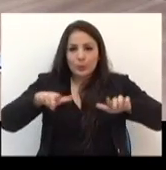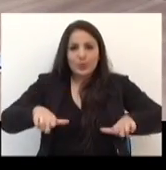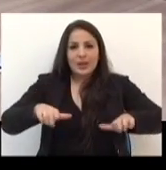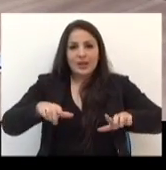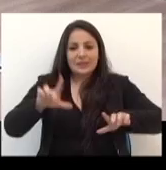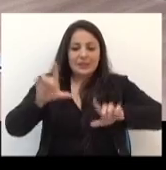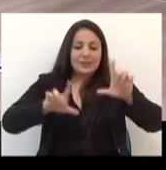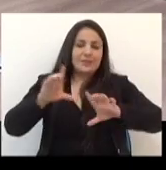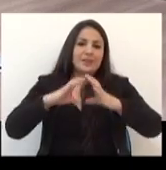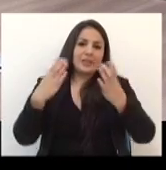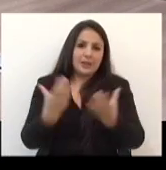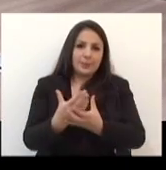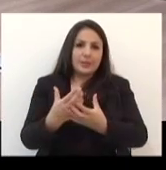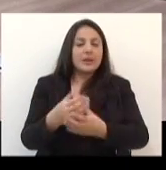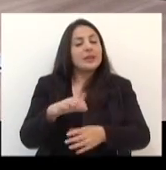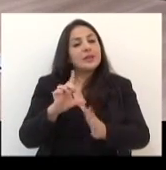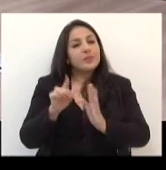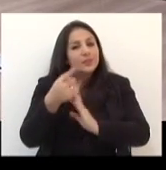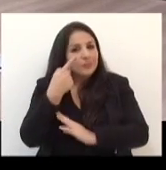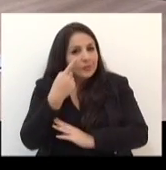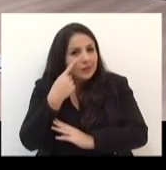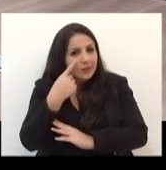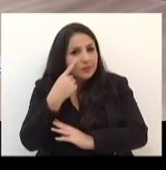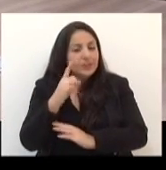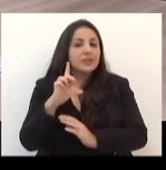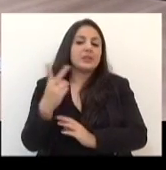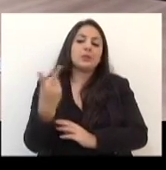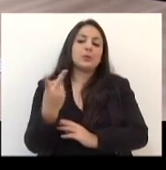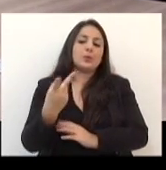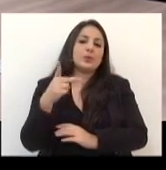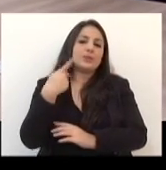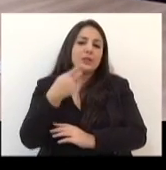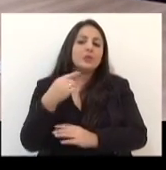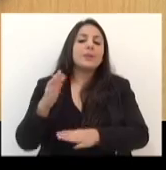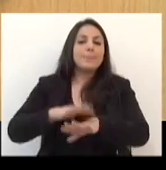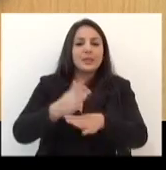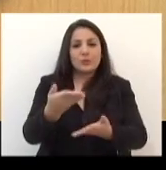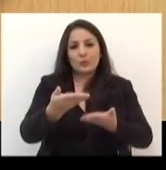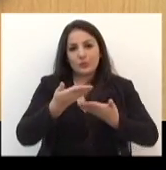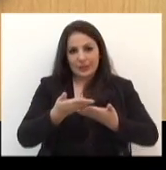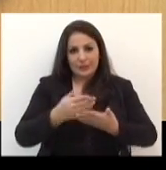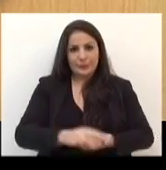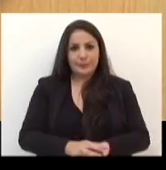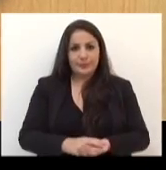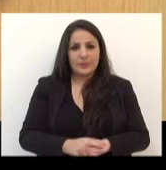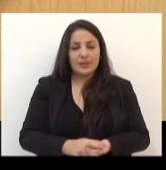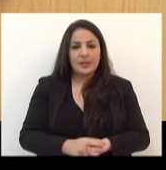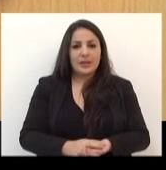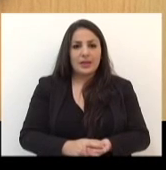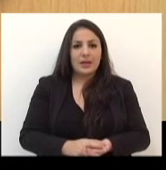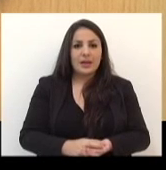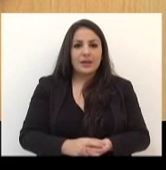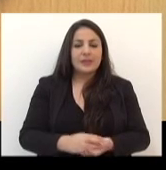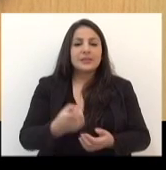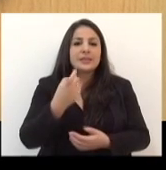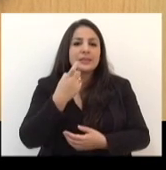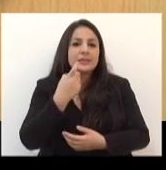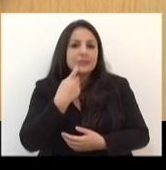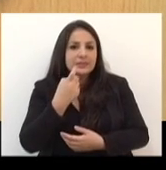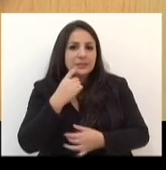semanas, teremos os 2 vereadores e outros convidados no estúdio da TV Câmara. E o Jornal da Câmara desta